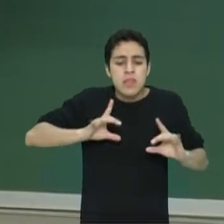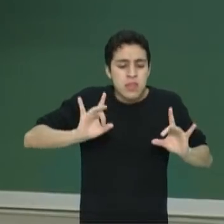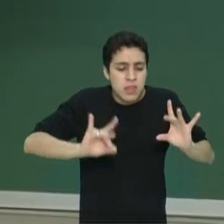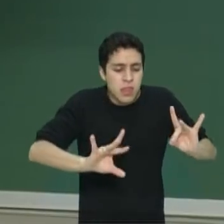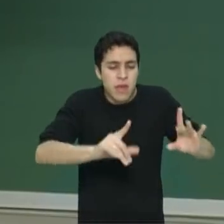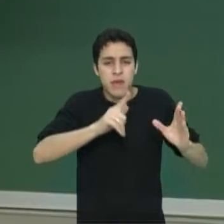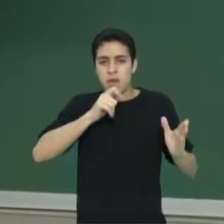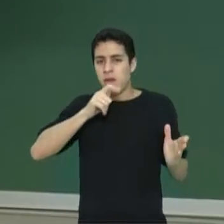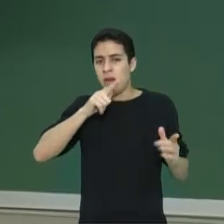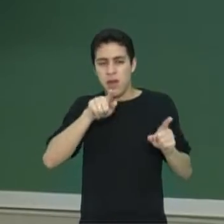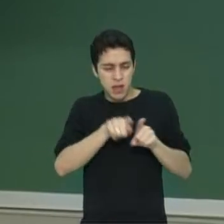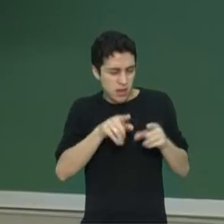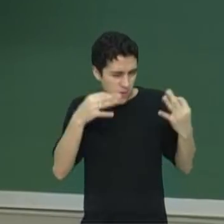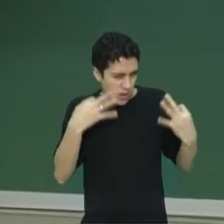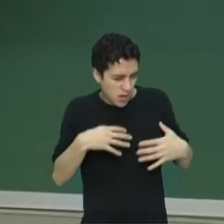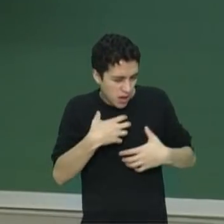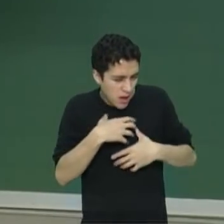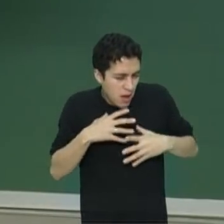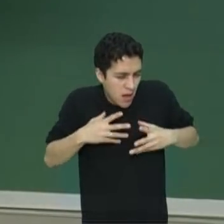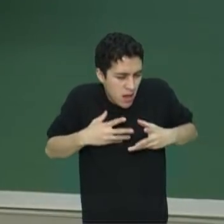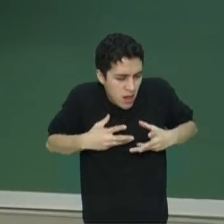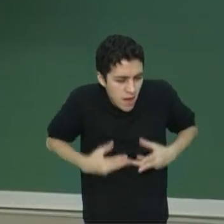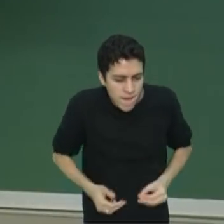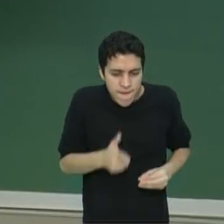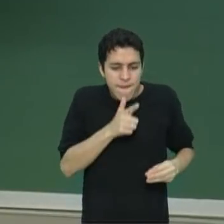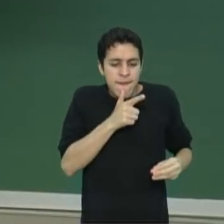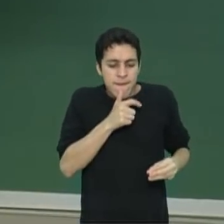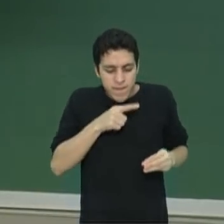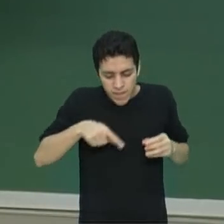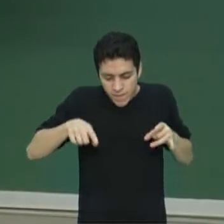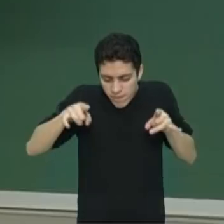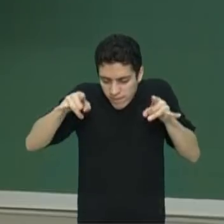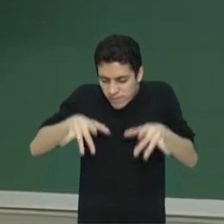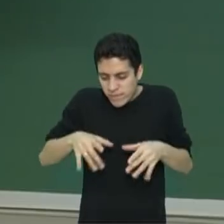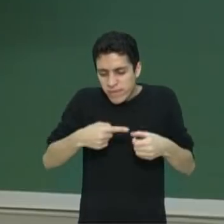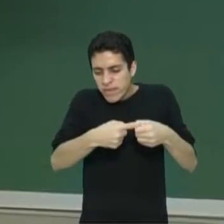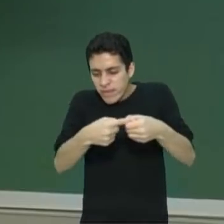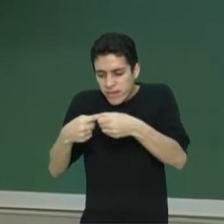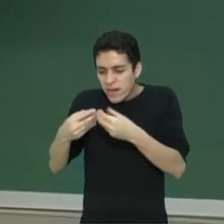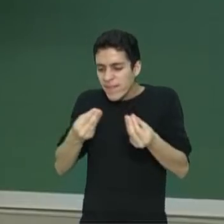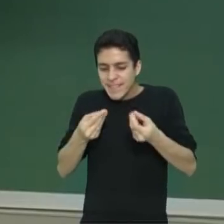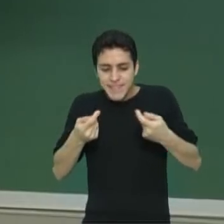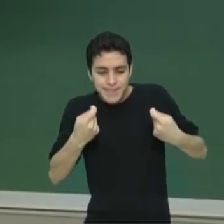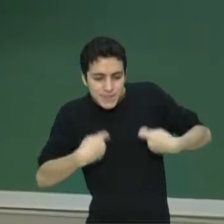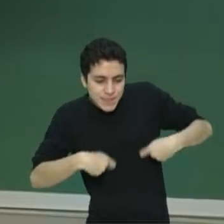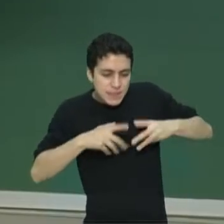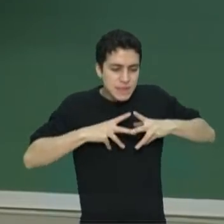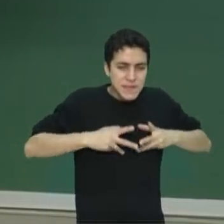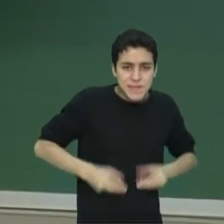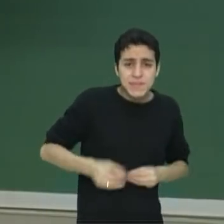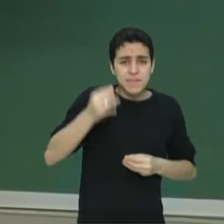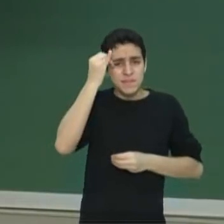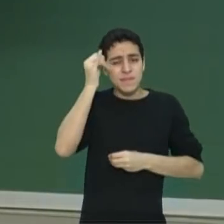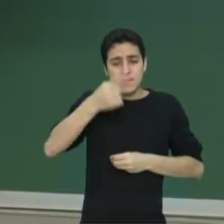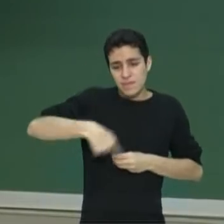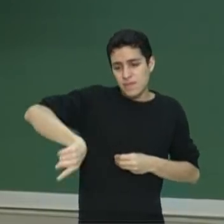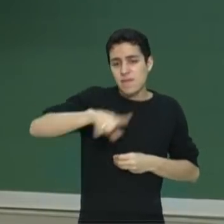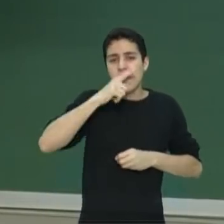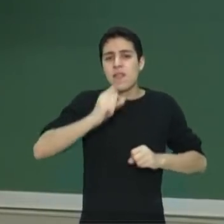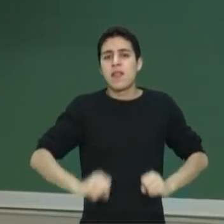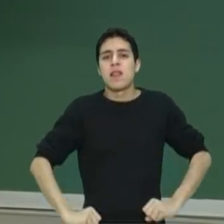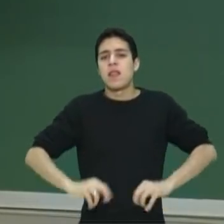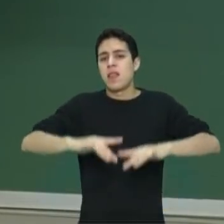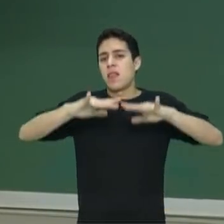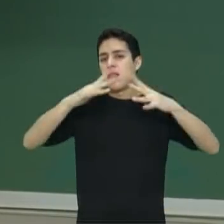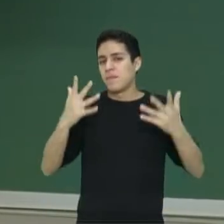e fazer o correto tratamento das águas residuais urbanas nas cidades, para evitar as enchentes, né? Que